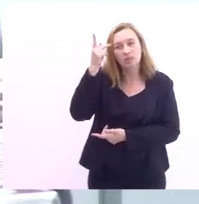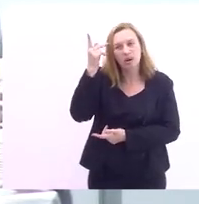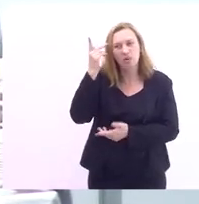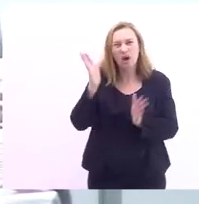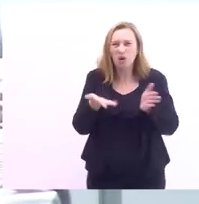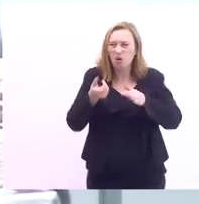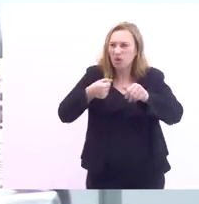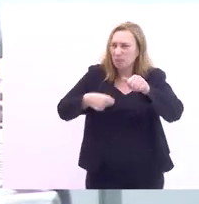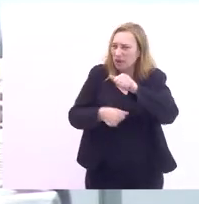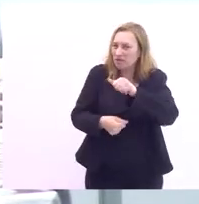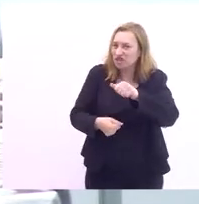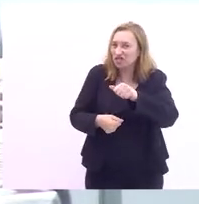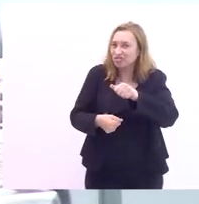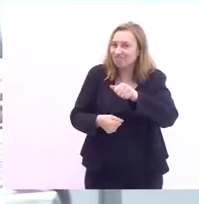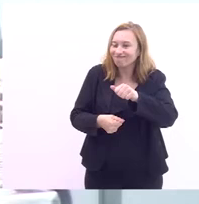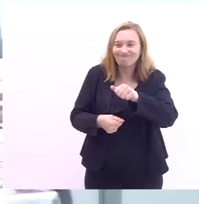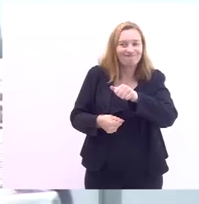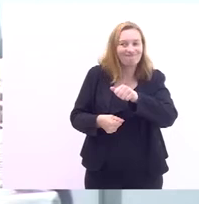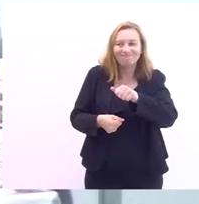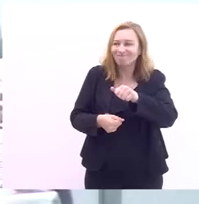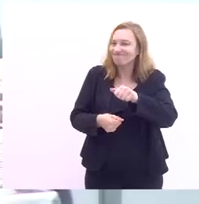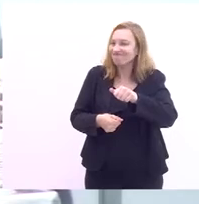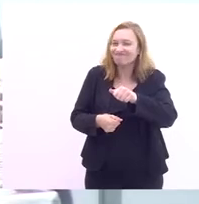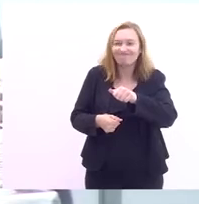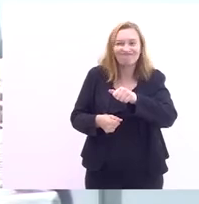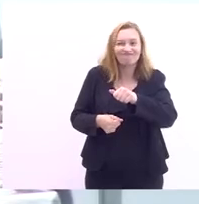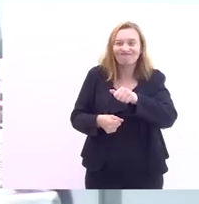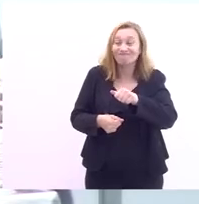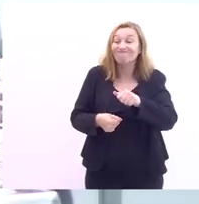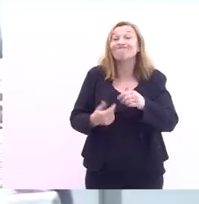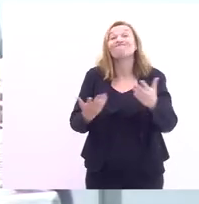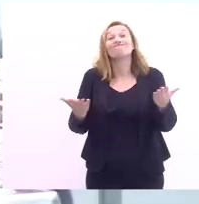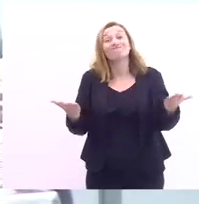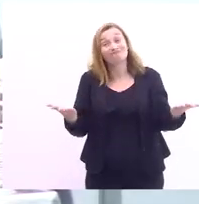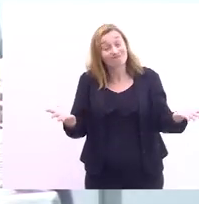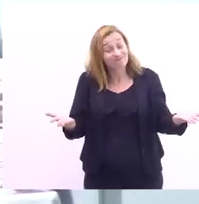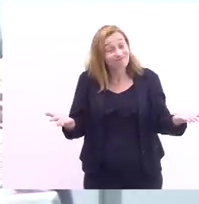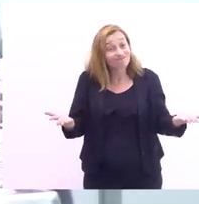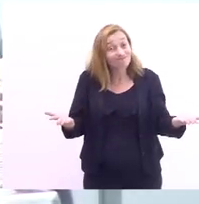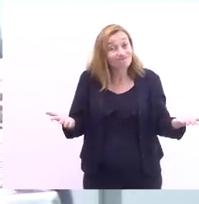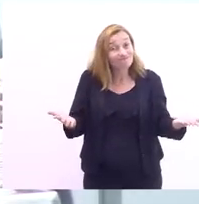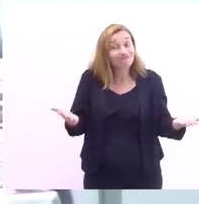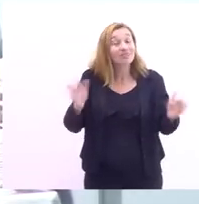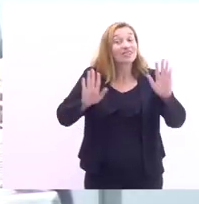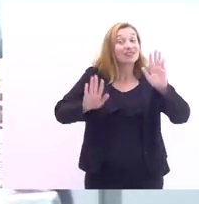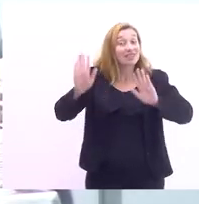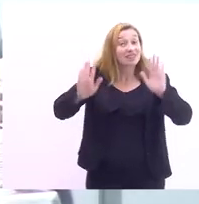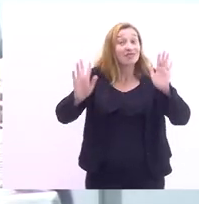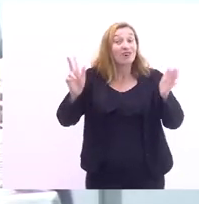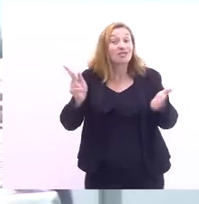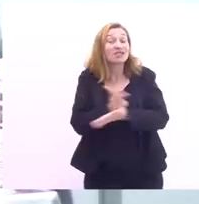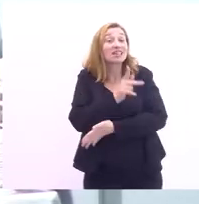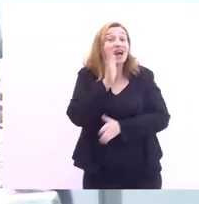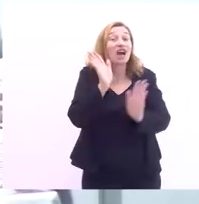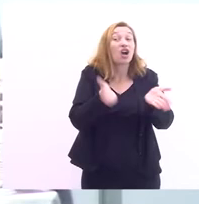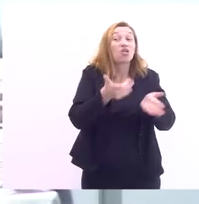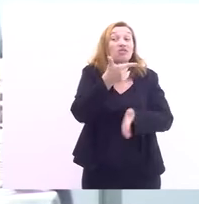investir, infelizmente, ela não faz investimento. E aí a gente está diante de uma licitação que vai ocorrer agora em